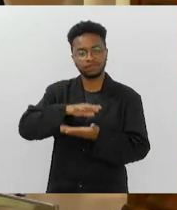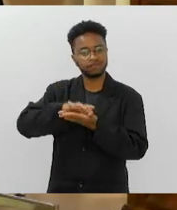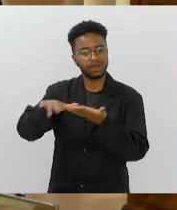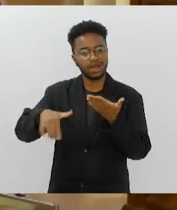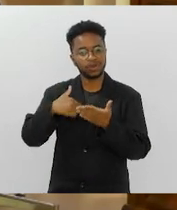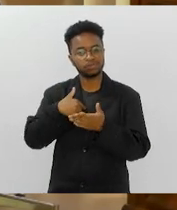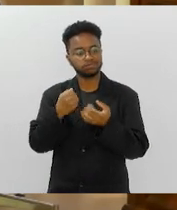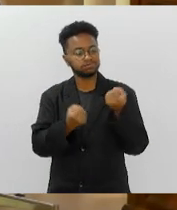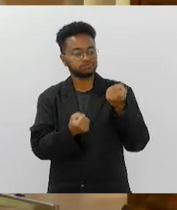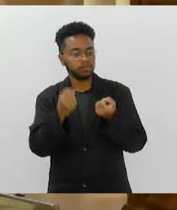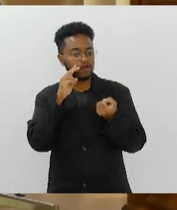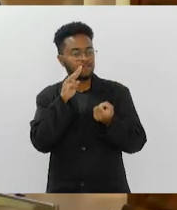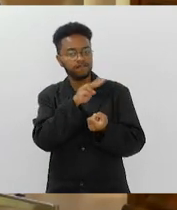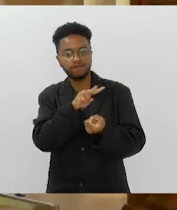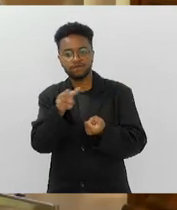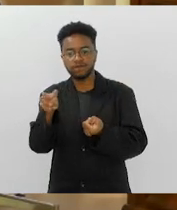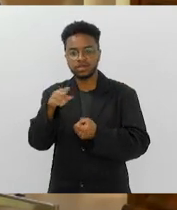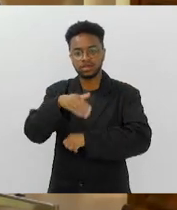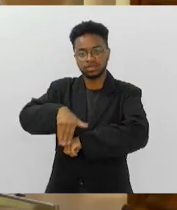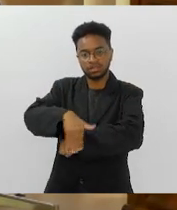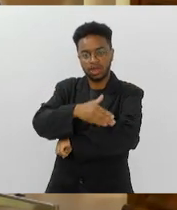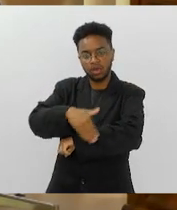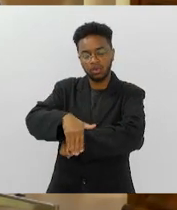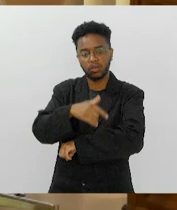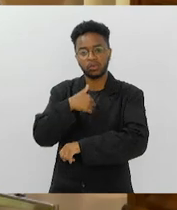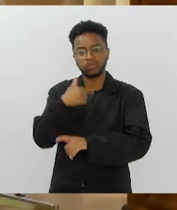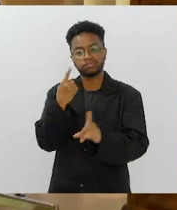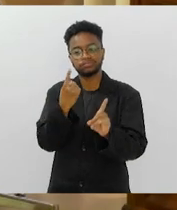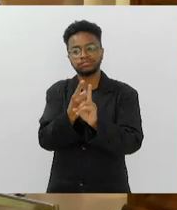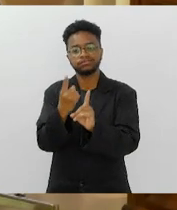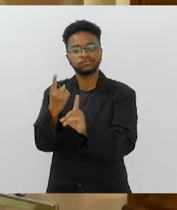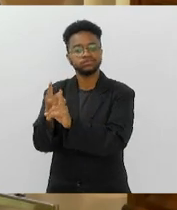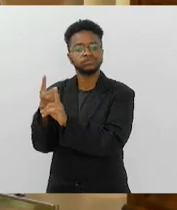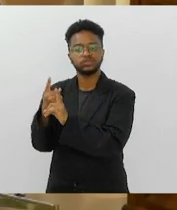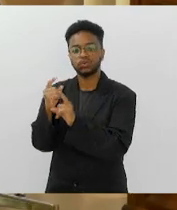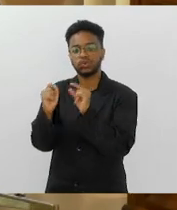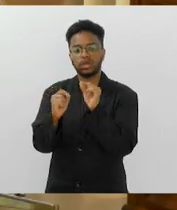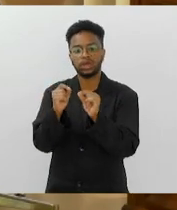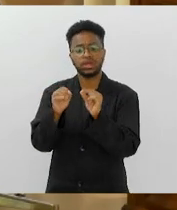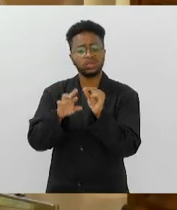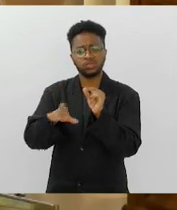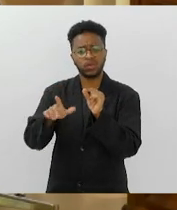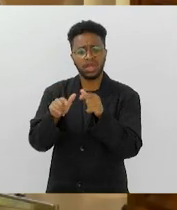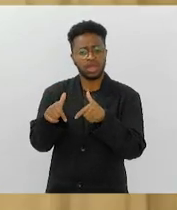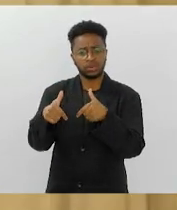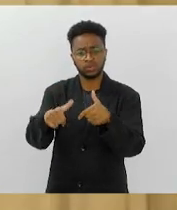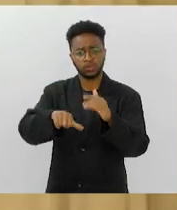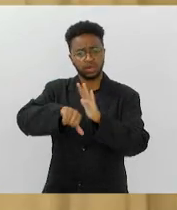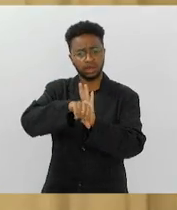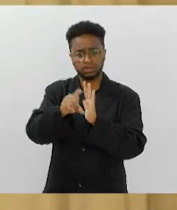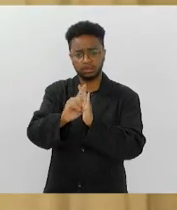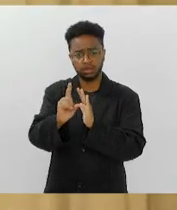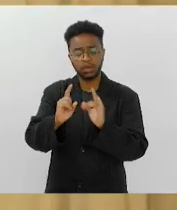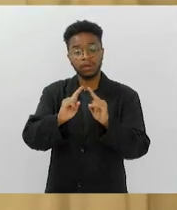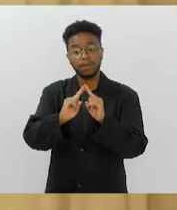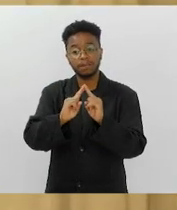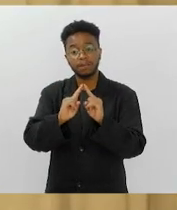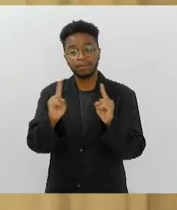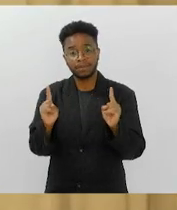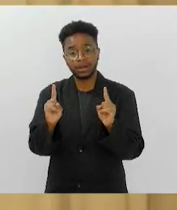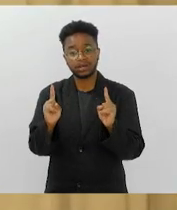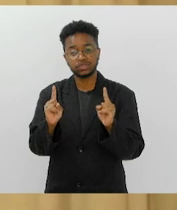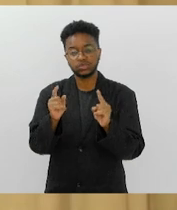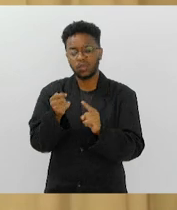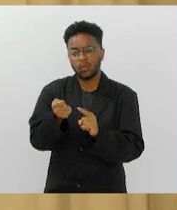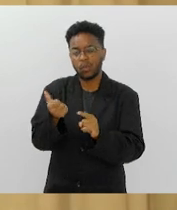da rua e encontrava, não em situação criminal, mas apontando para entrar